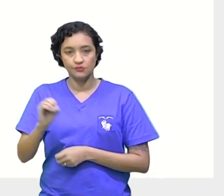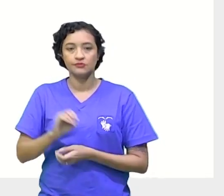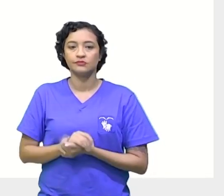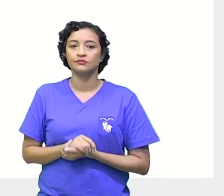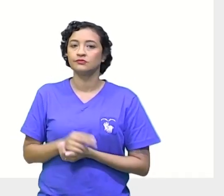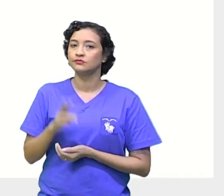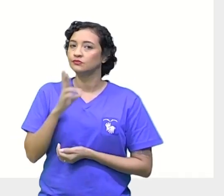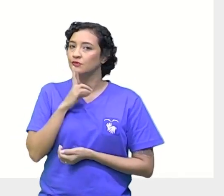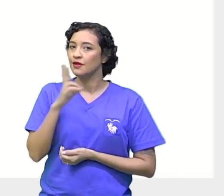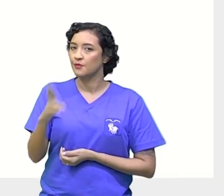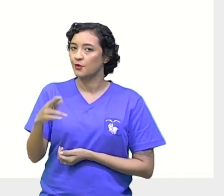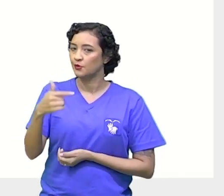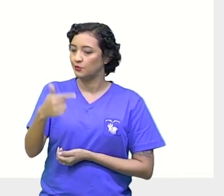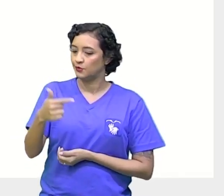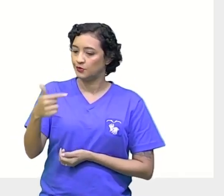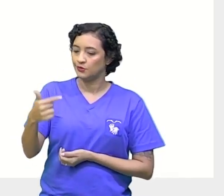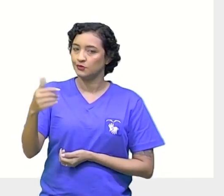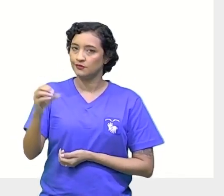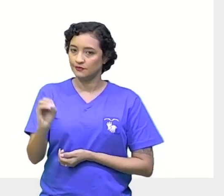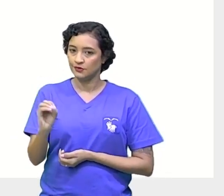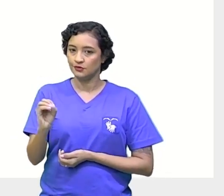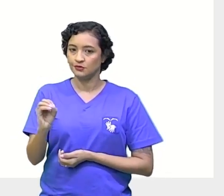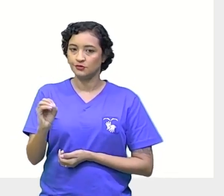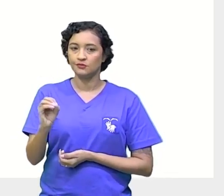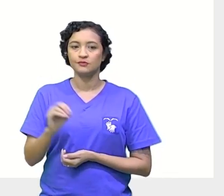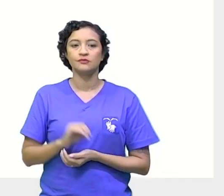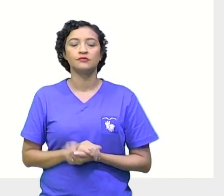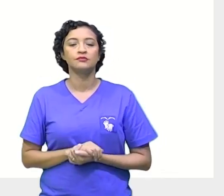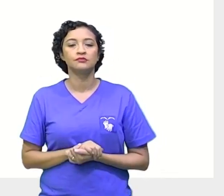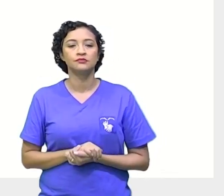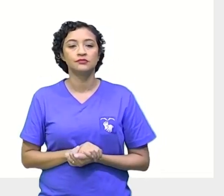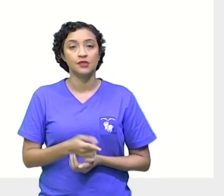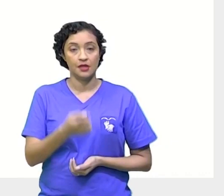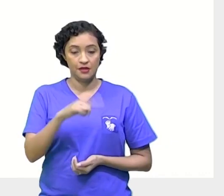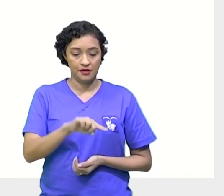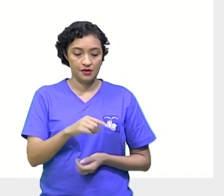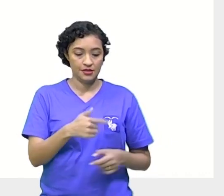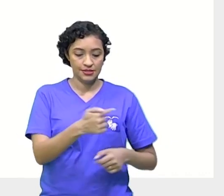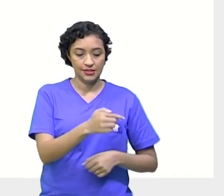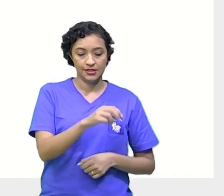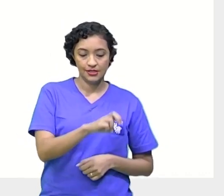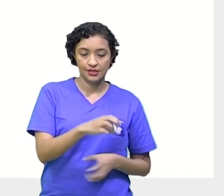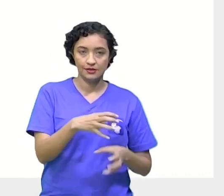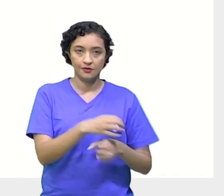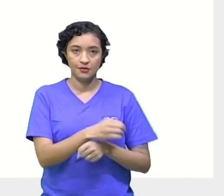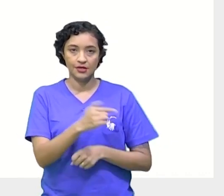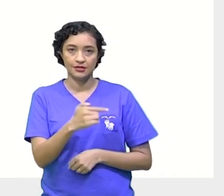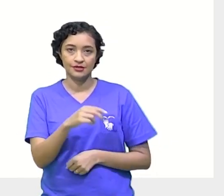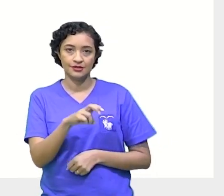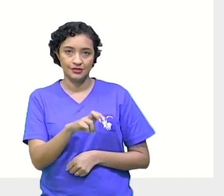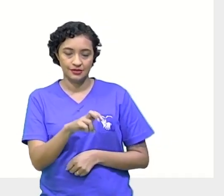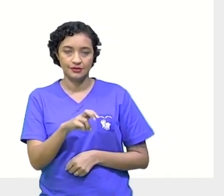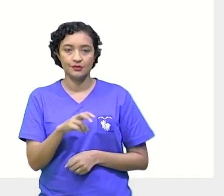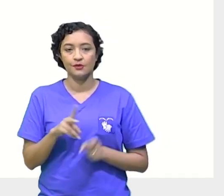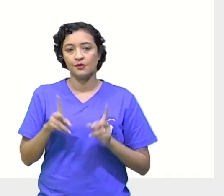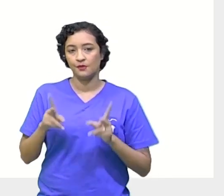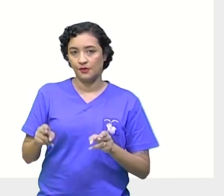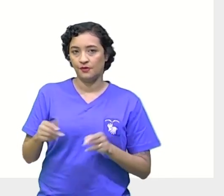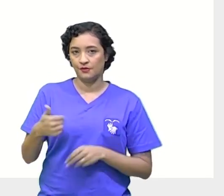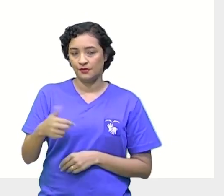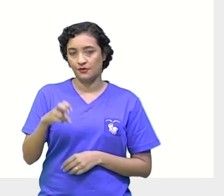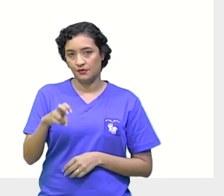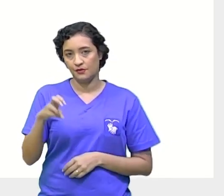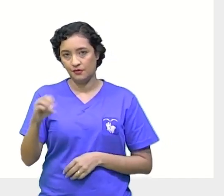220/75 mais 75 é quanto 150 fazendo a soma